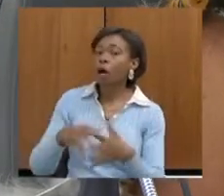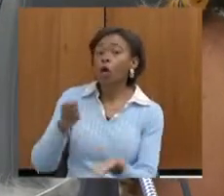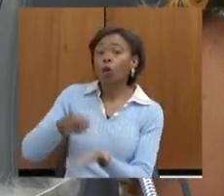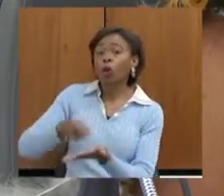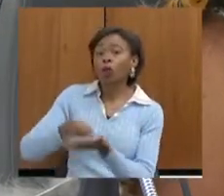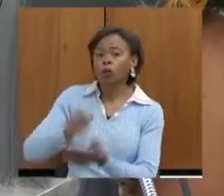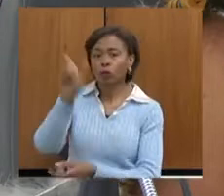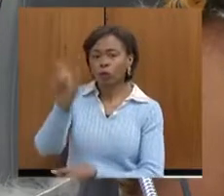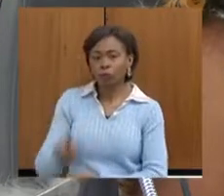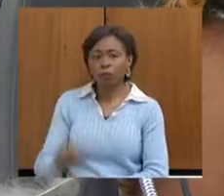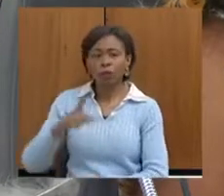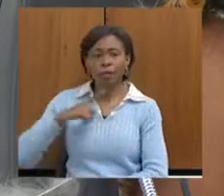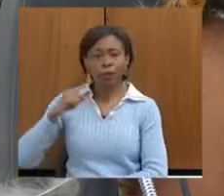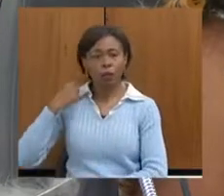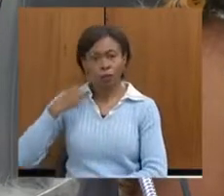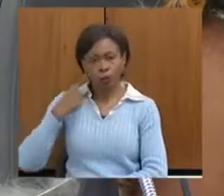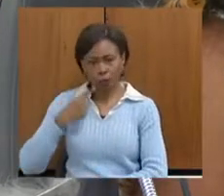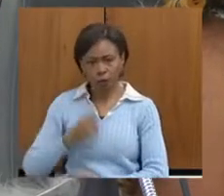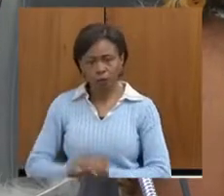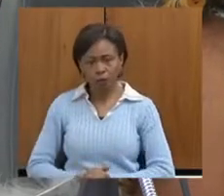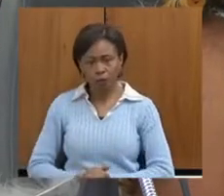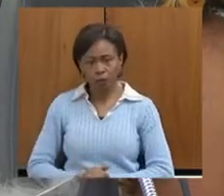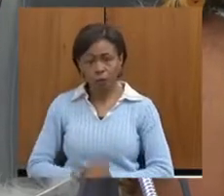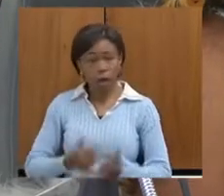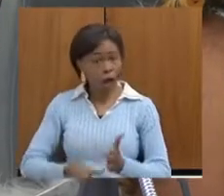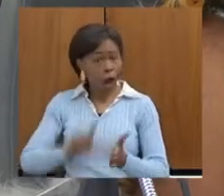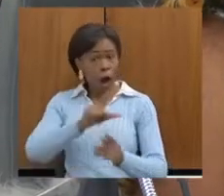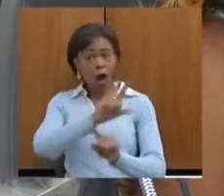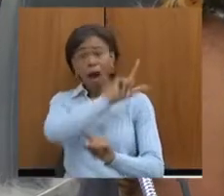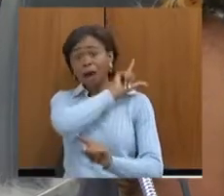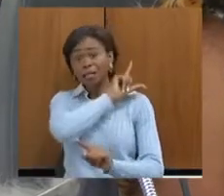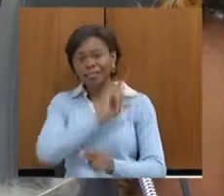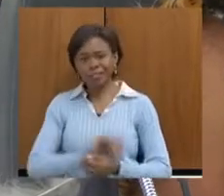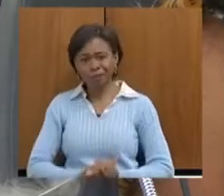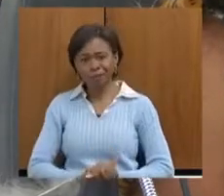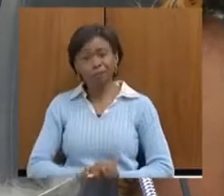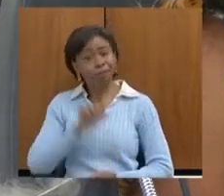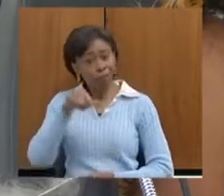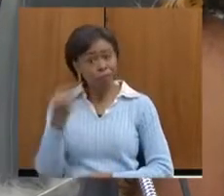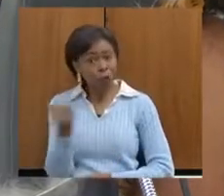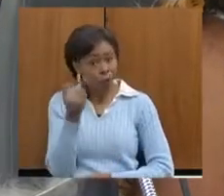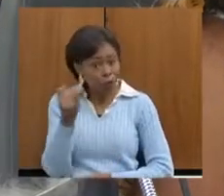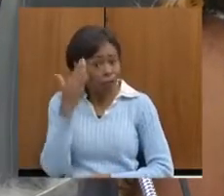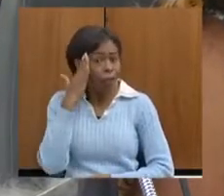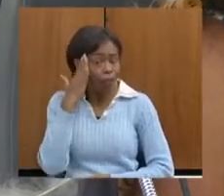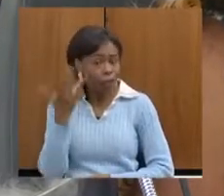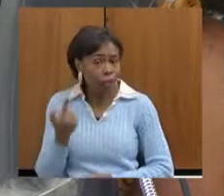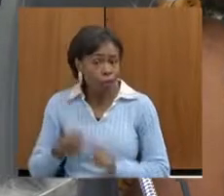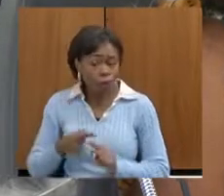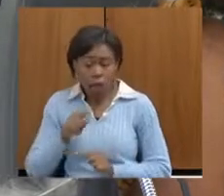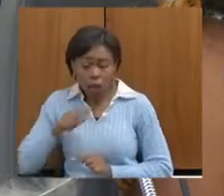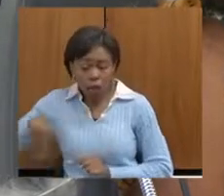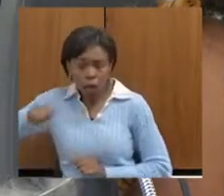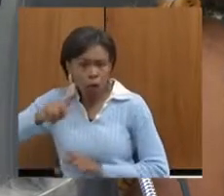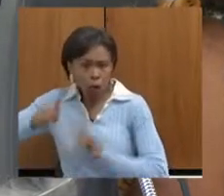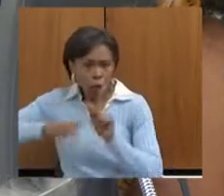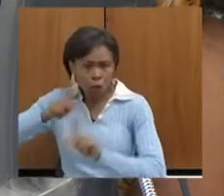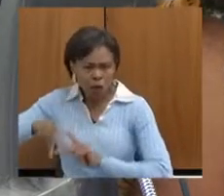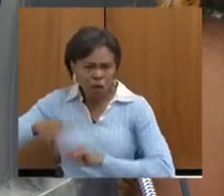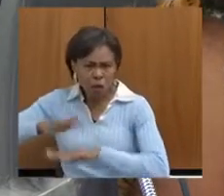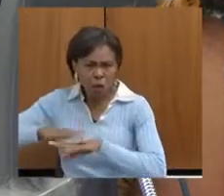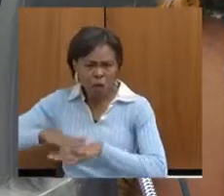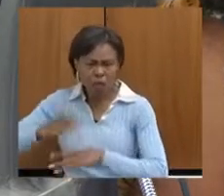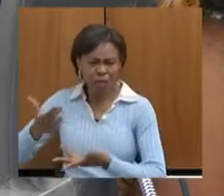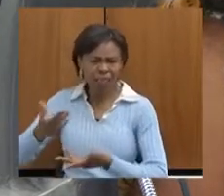advogado e a uma estrutura anterior isso é importante porque estão atingido vida vilão vira oportunista